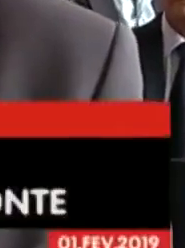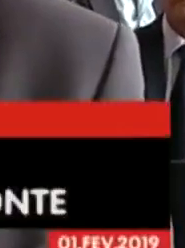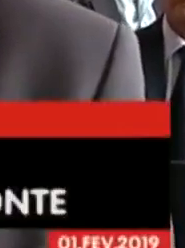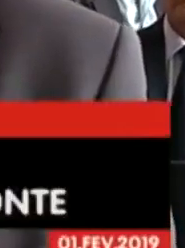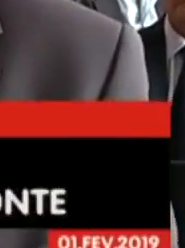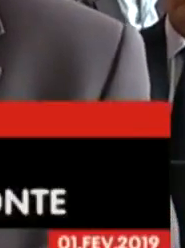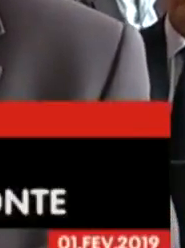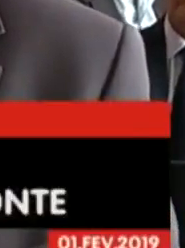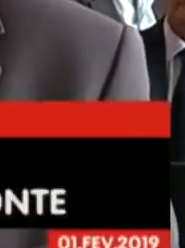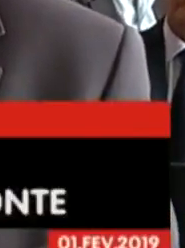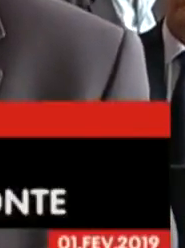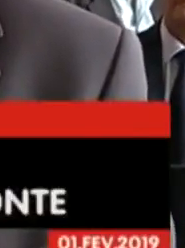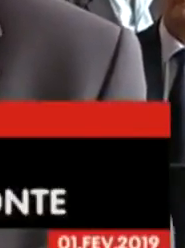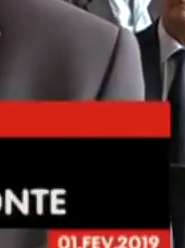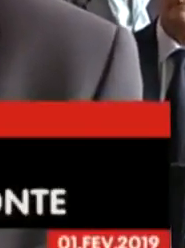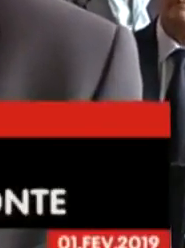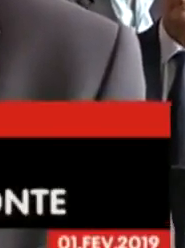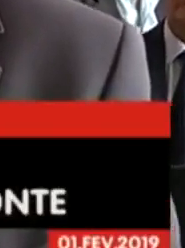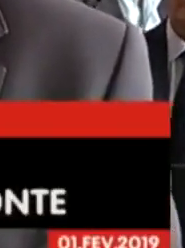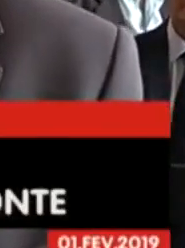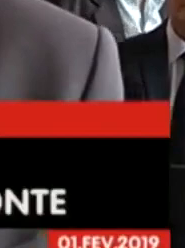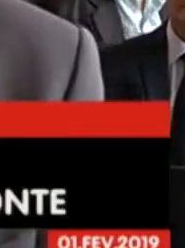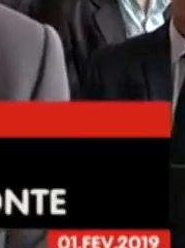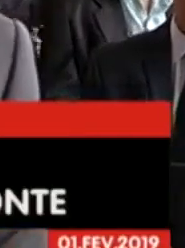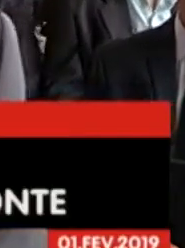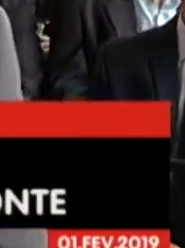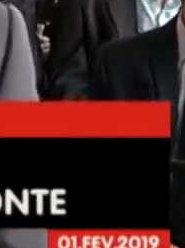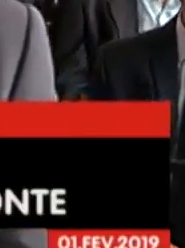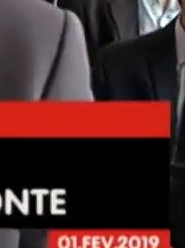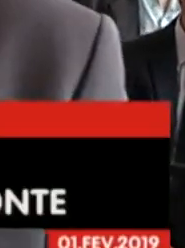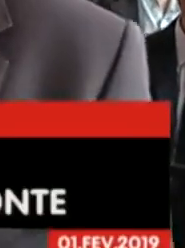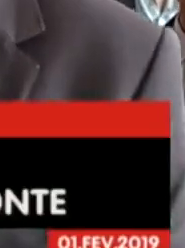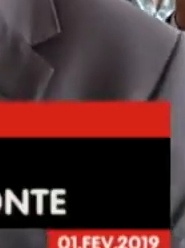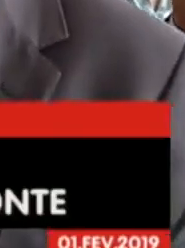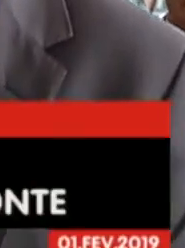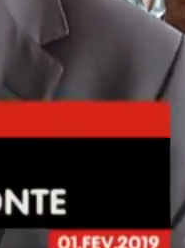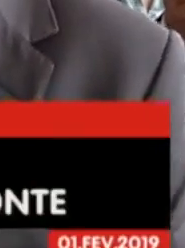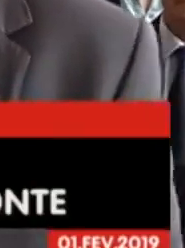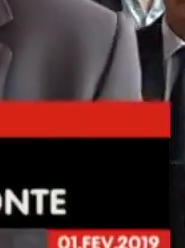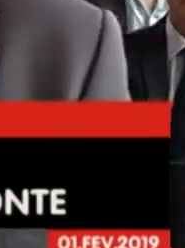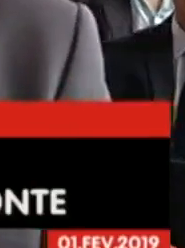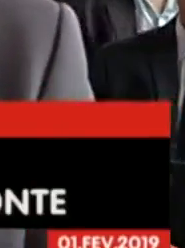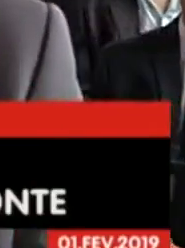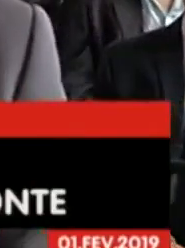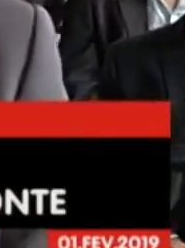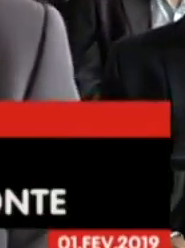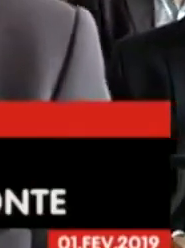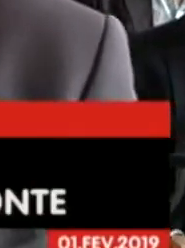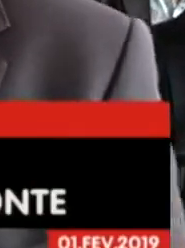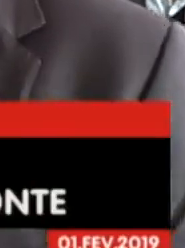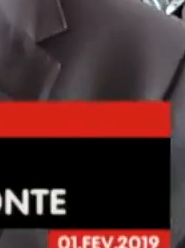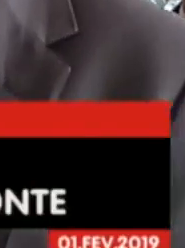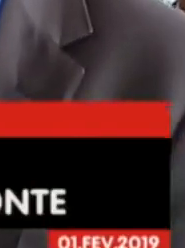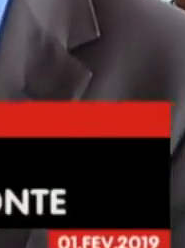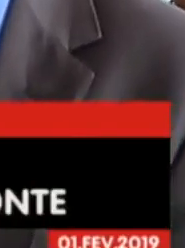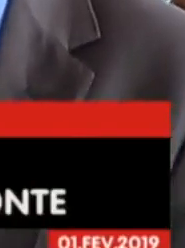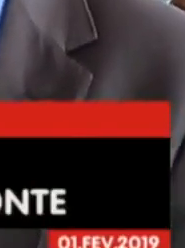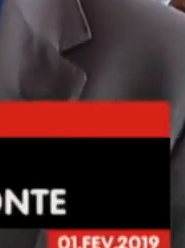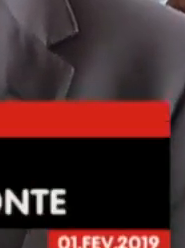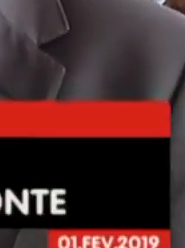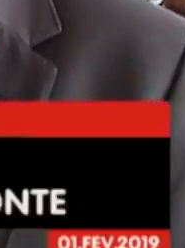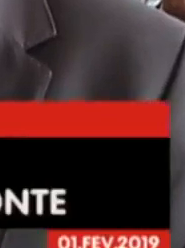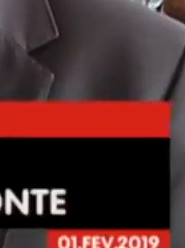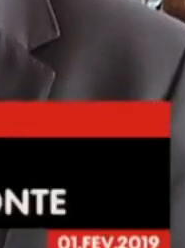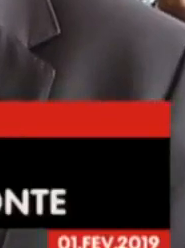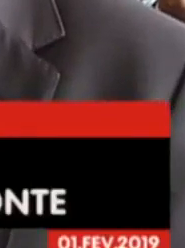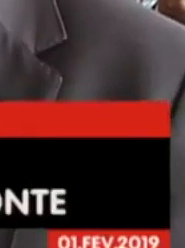pela oportunidade de me dar para falar da TV Assembleia e dizer que São João da Ponte, nós contamos com a representação de um deputado